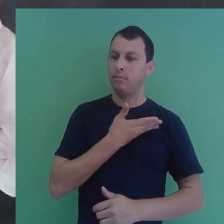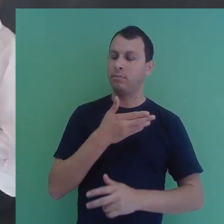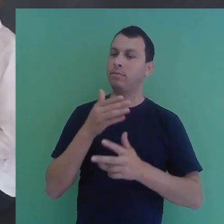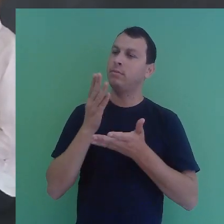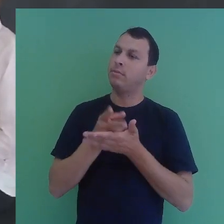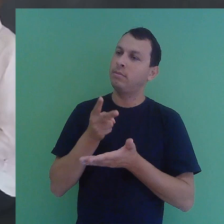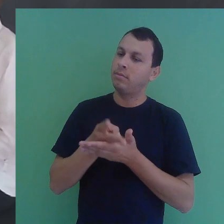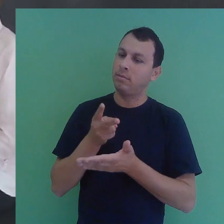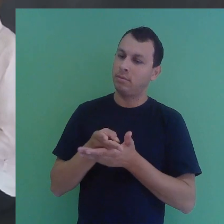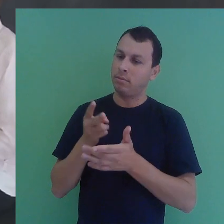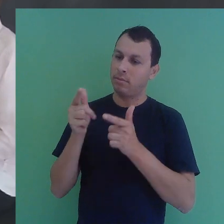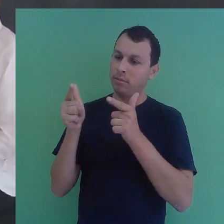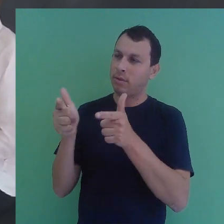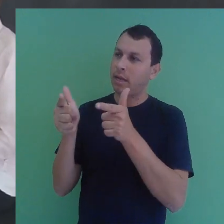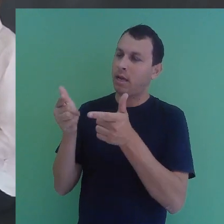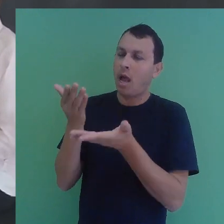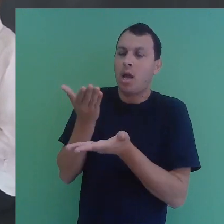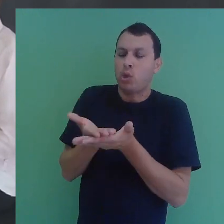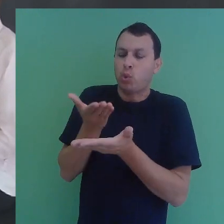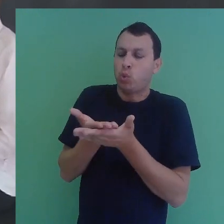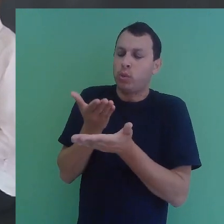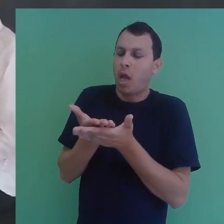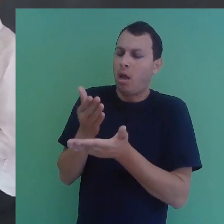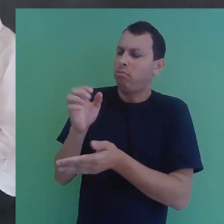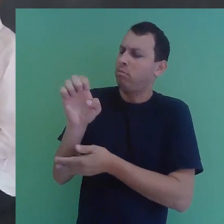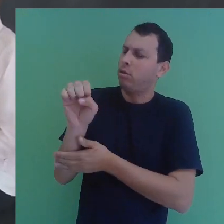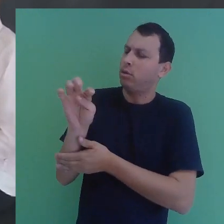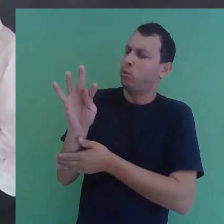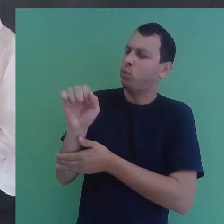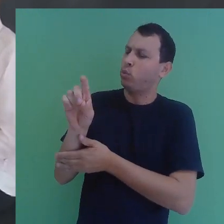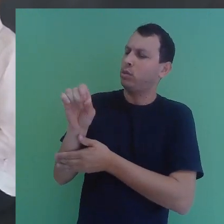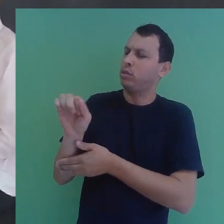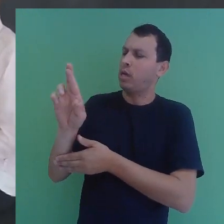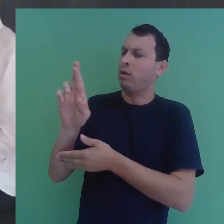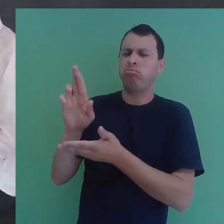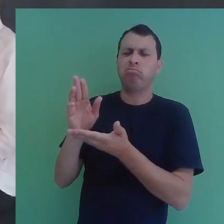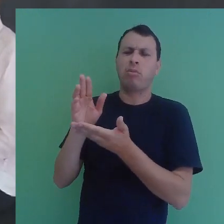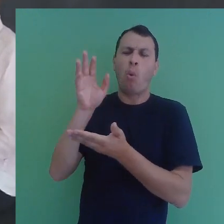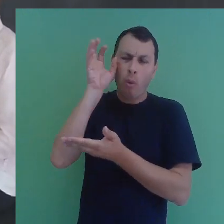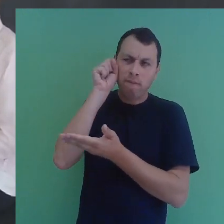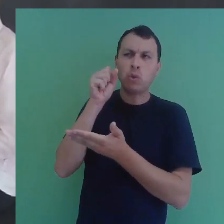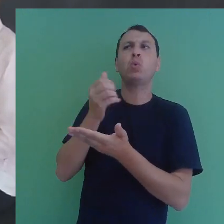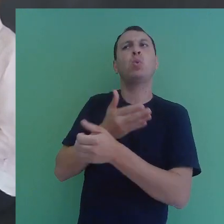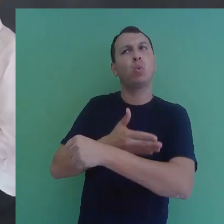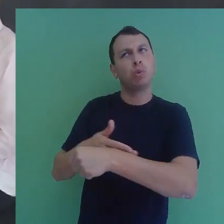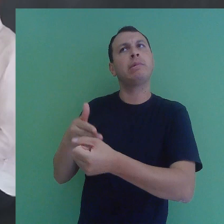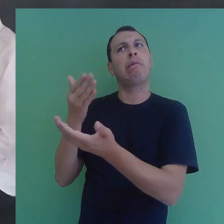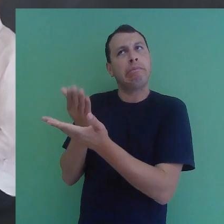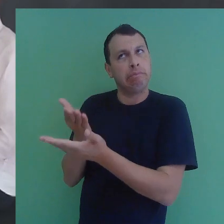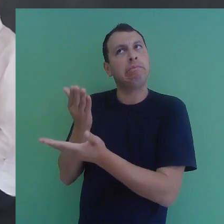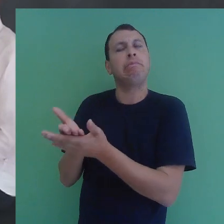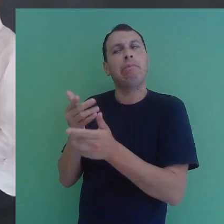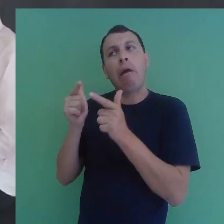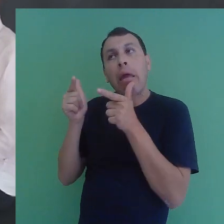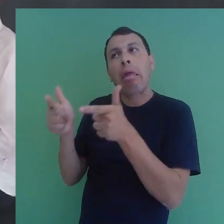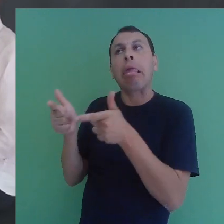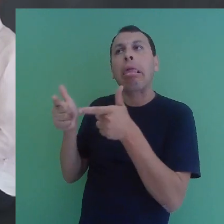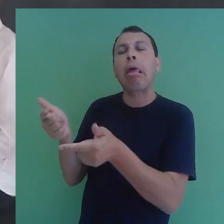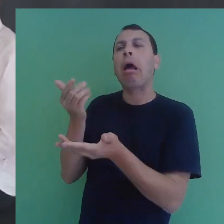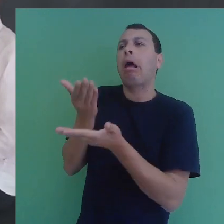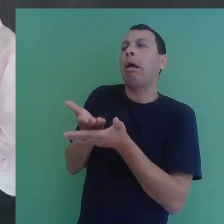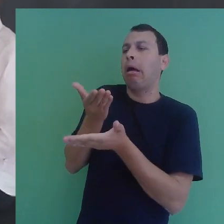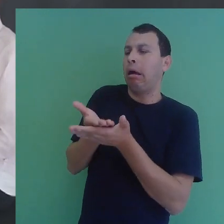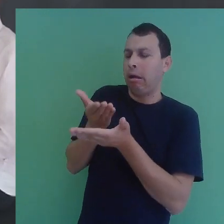sempre zoava, por exemplo, o sinal de estudar em Libras, né? Estudar em Libras. Isso. A gente zoava aquilo tanto, mas é algo natural,